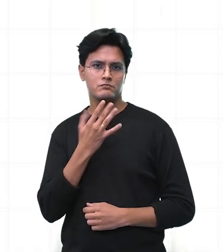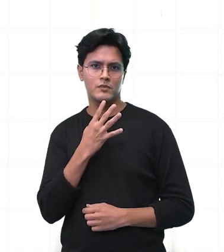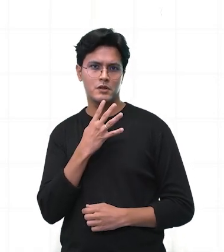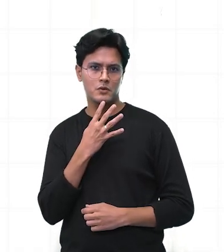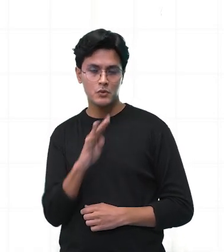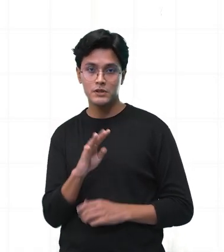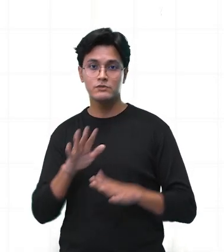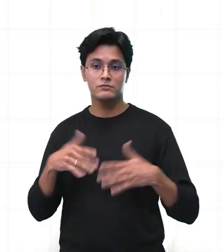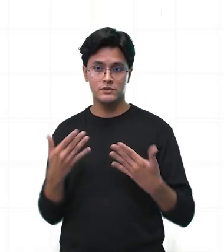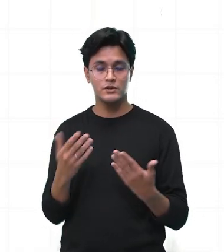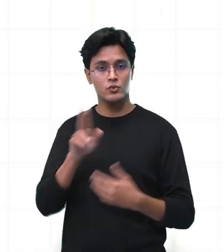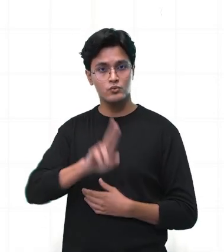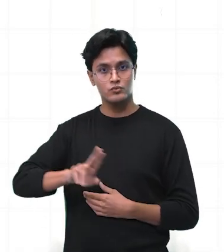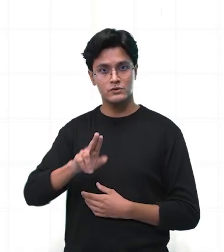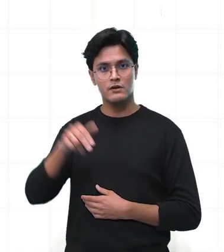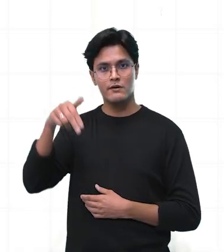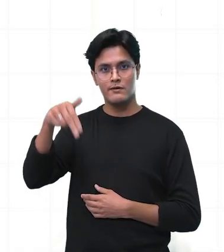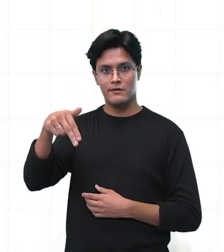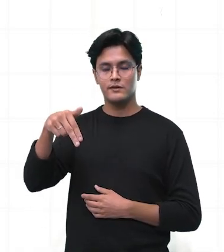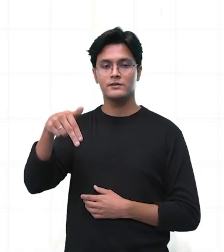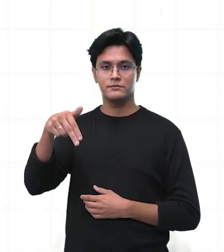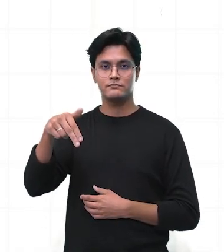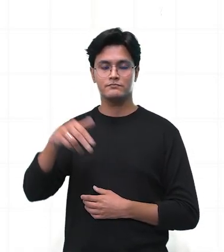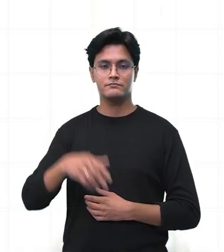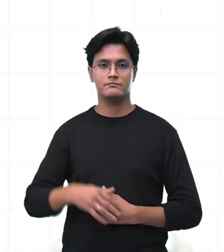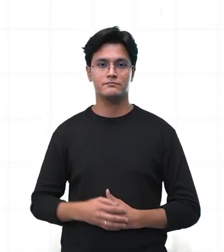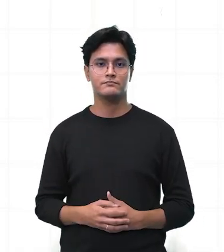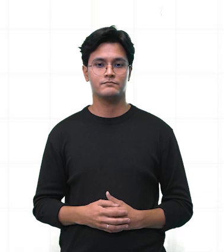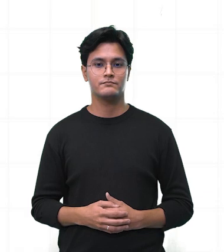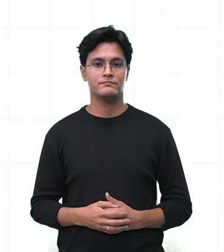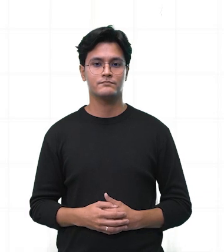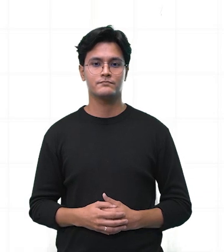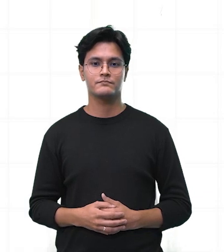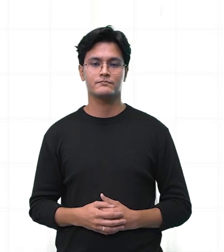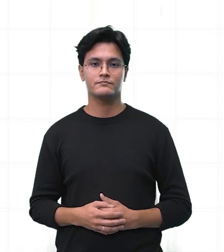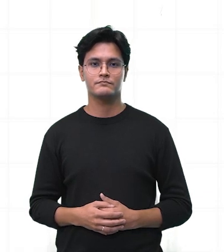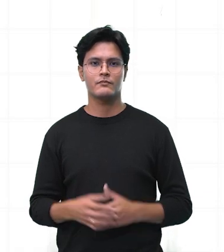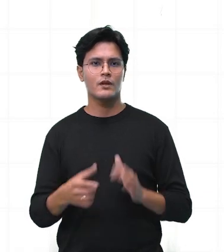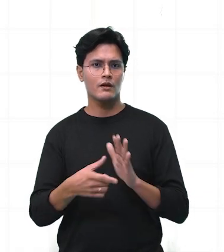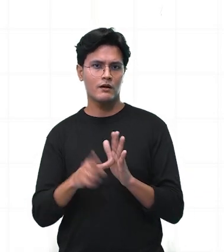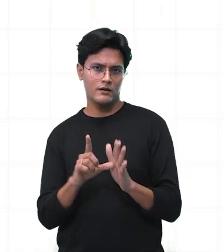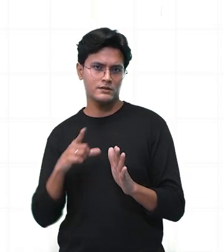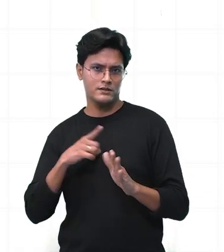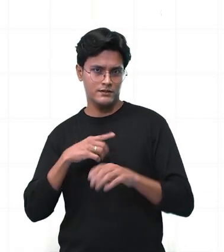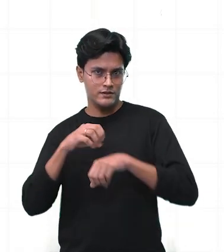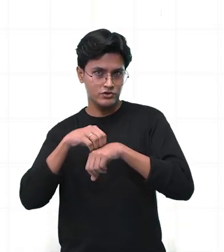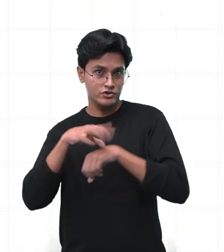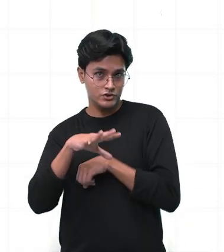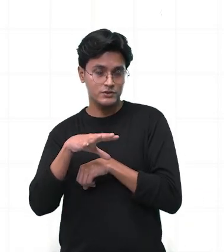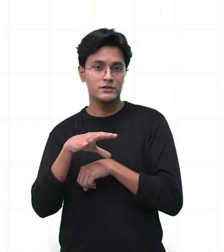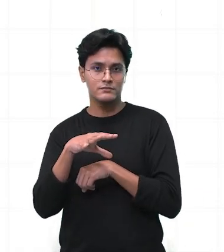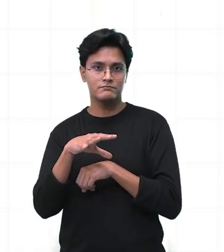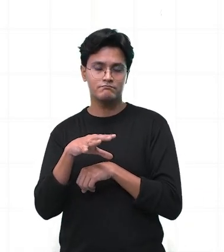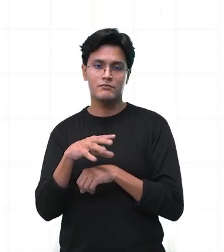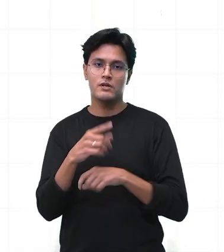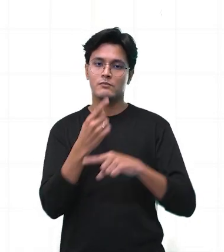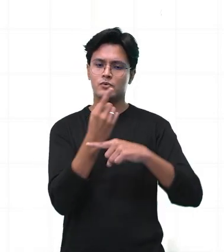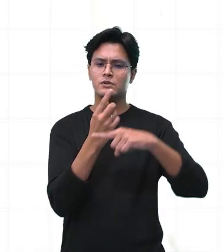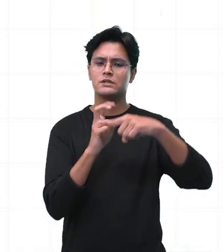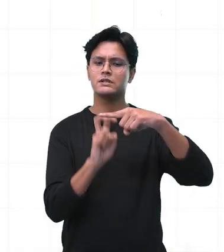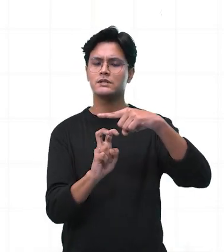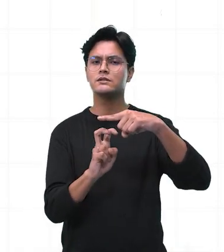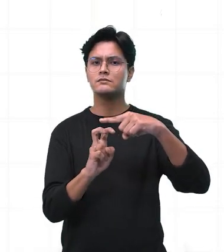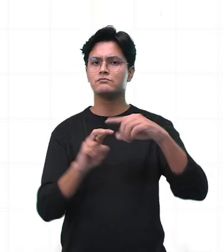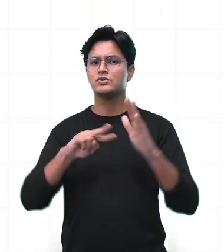n. A quinta parte de um número, dei o spoiler anteriormente. Se eu falo de quinta parte, significa que é